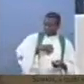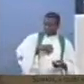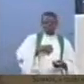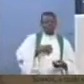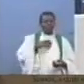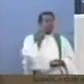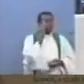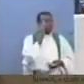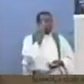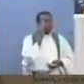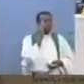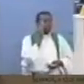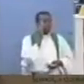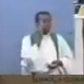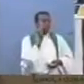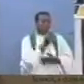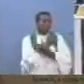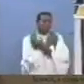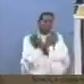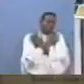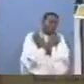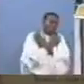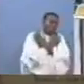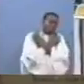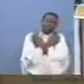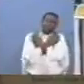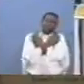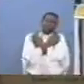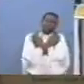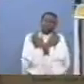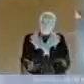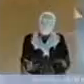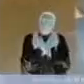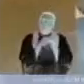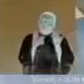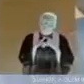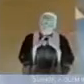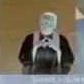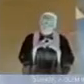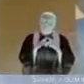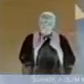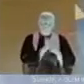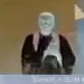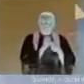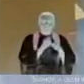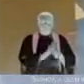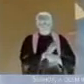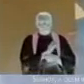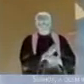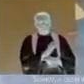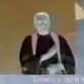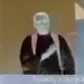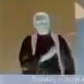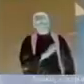criança, dizer que Deus não existe. É preciso fazer como a criança, é preciso ser essa criança, é